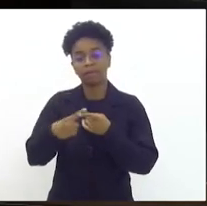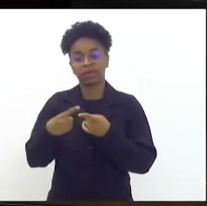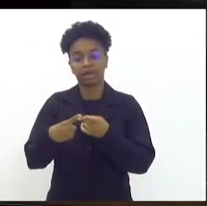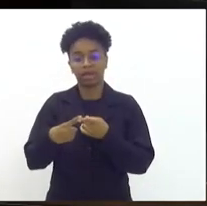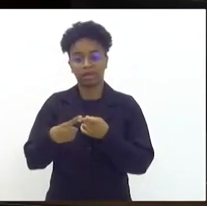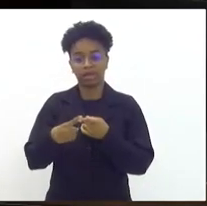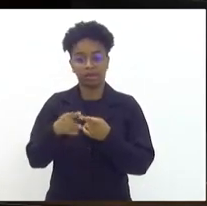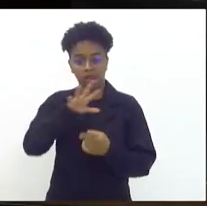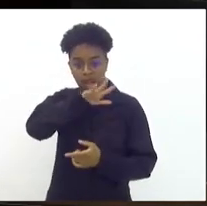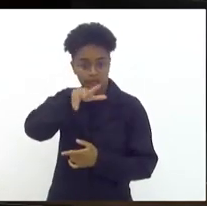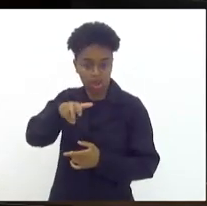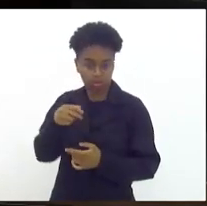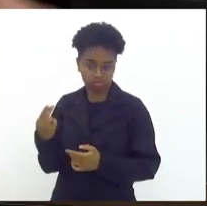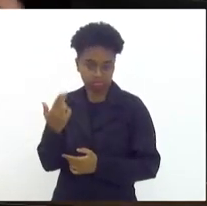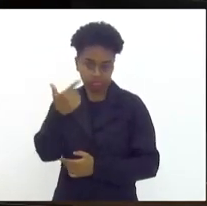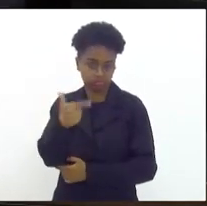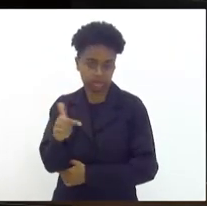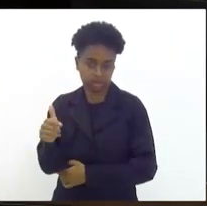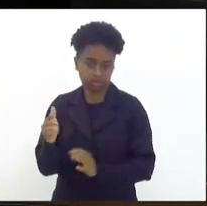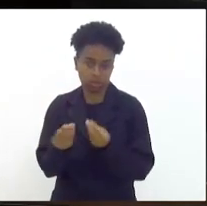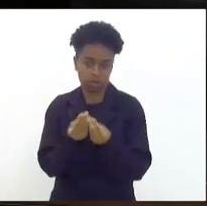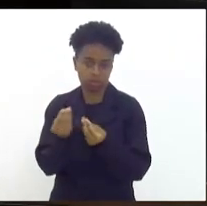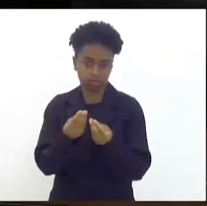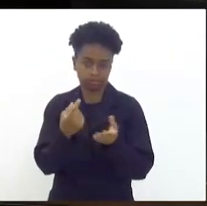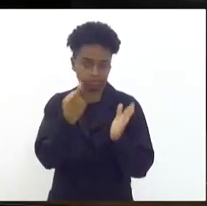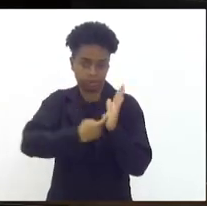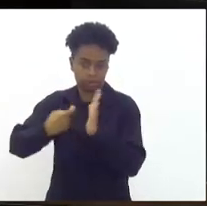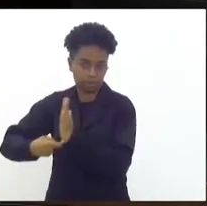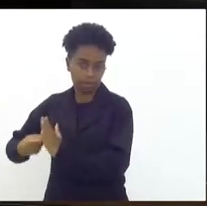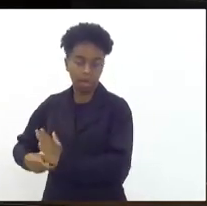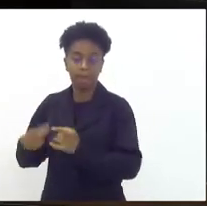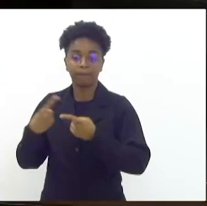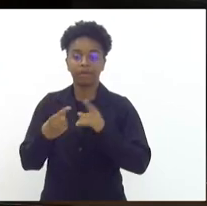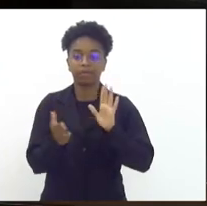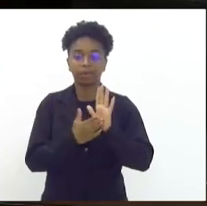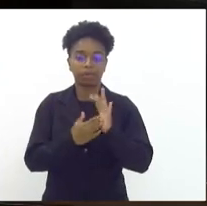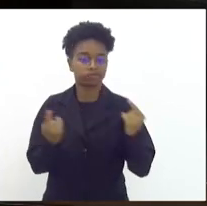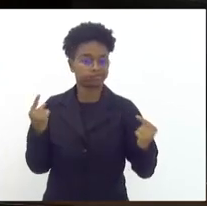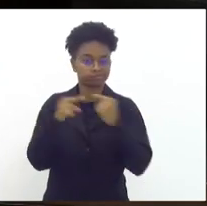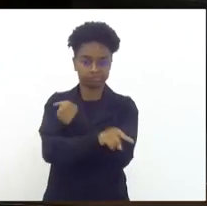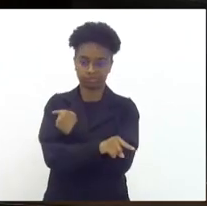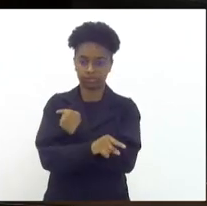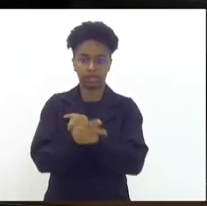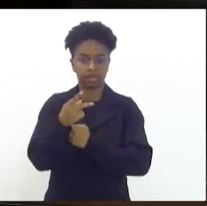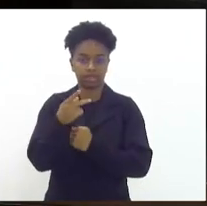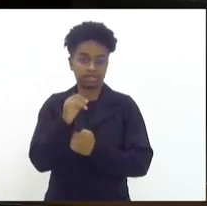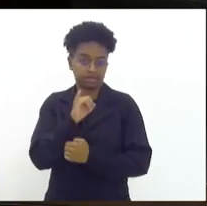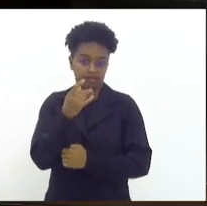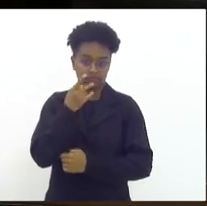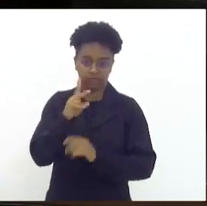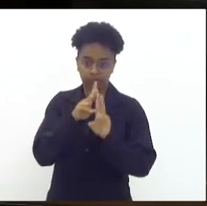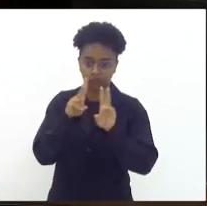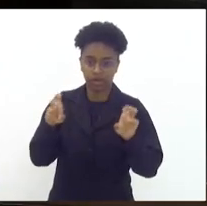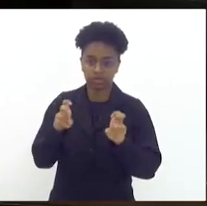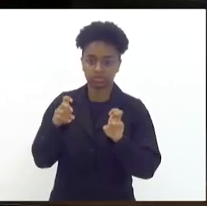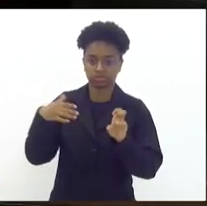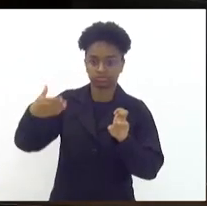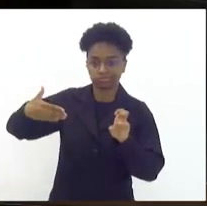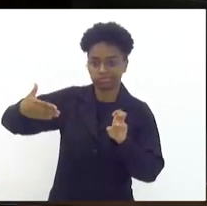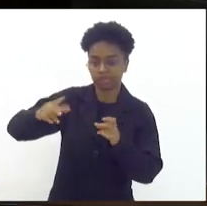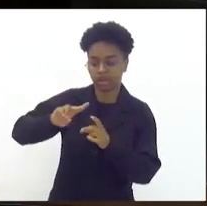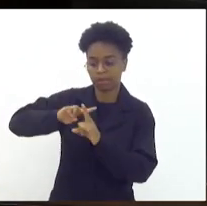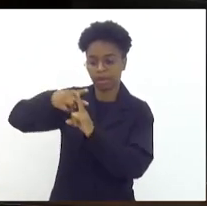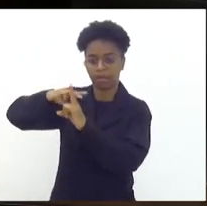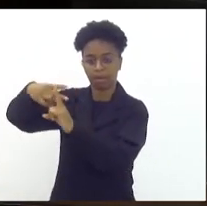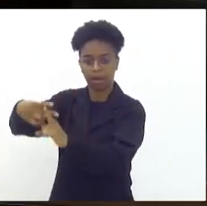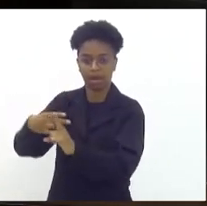de Renda já não tem mais por onde né Aliás a proposta Vai na direção contrária né quando se discute progressividade e tal do